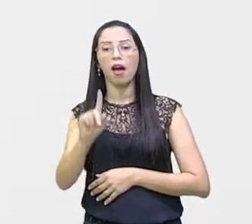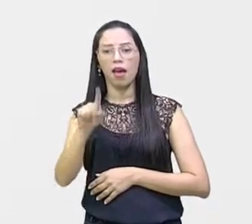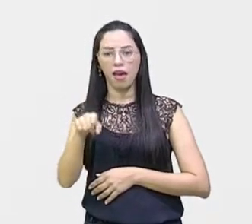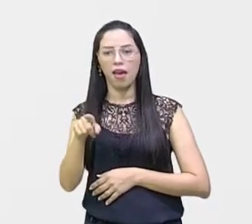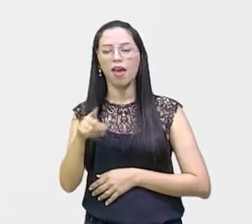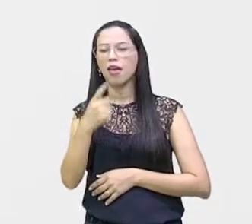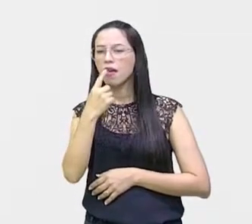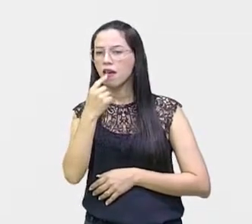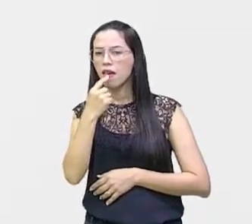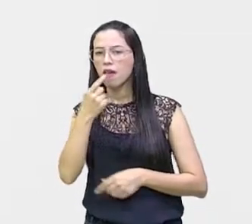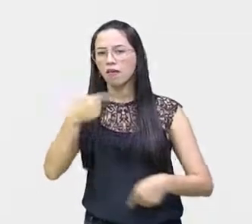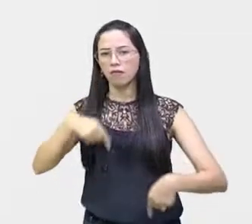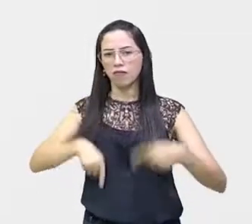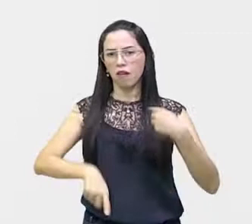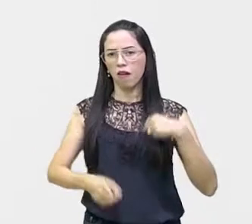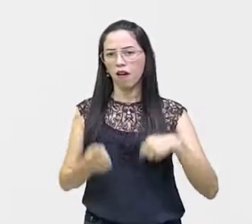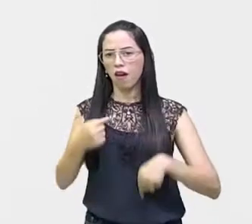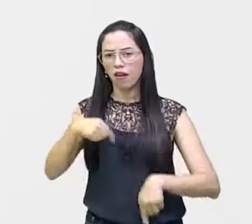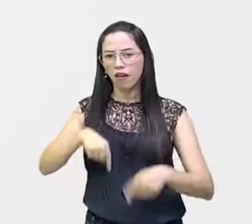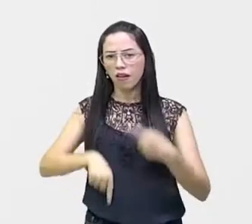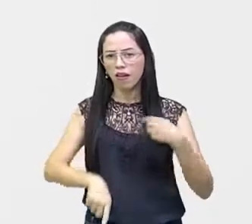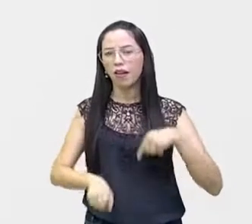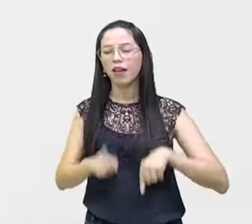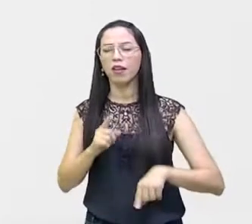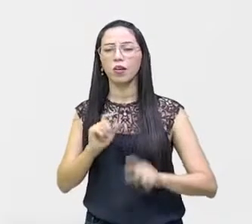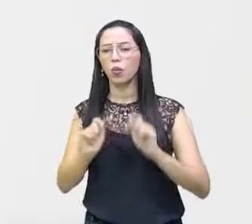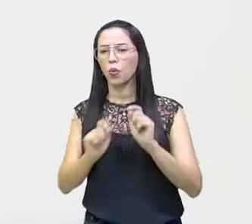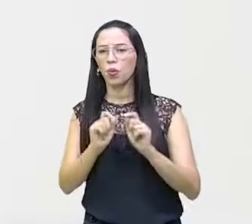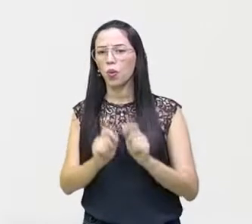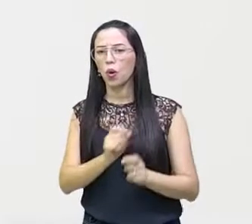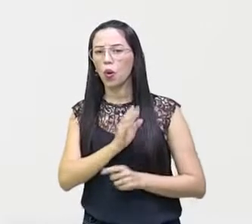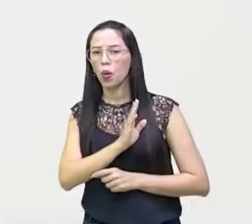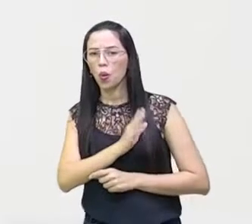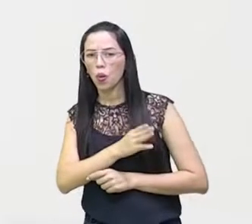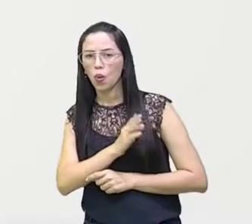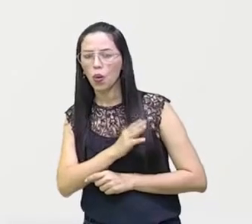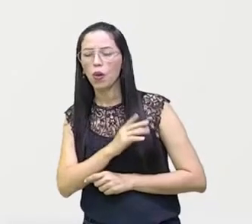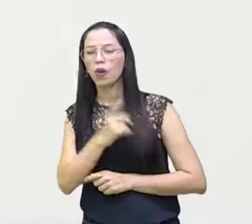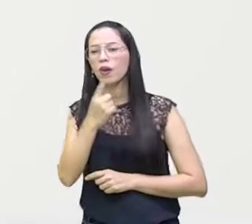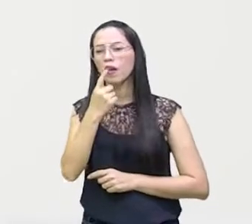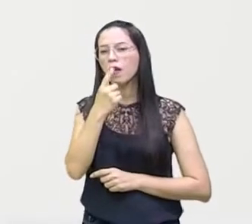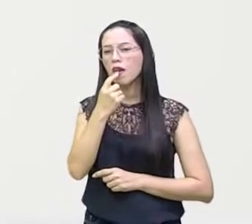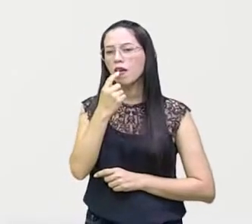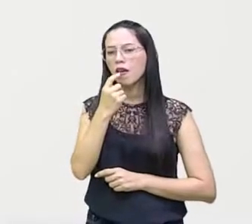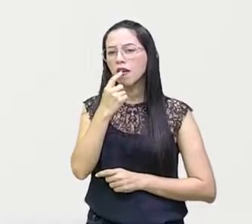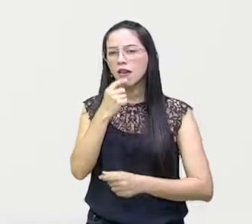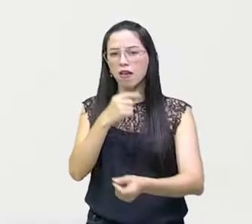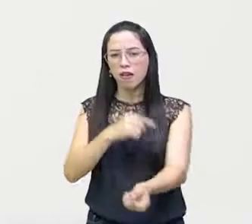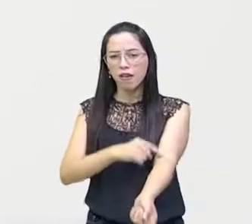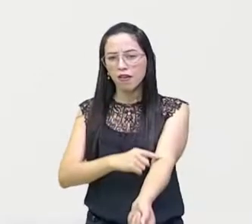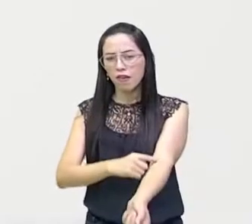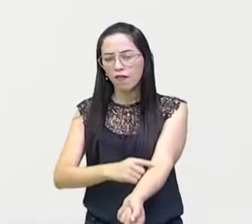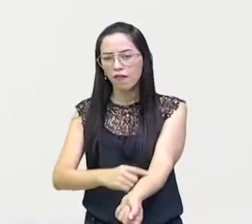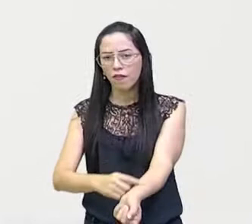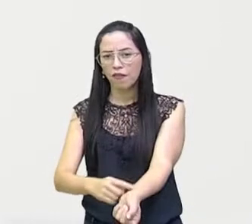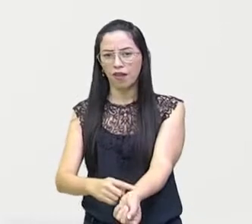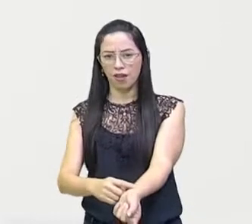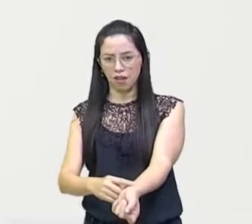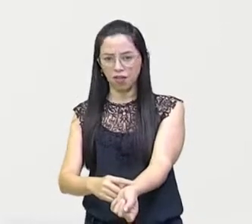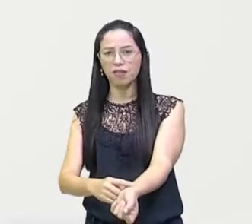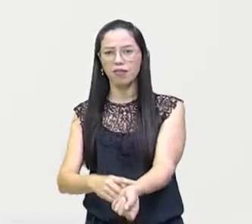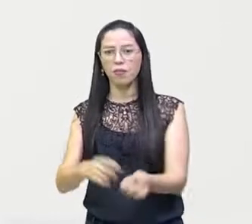pelo coração, sangue e vasos sanguíneos, que possibilitam a sobrevivência